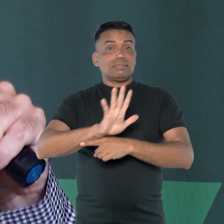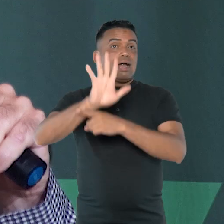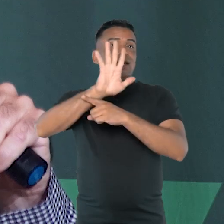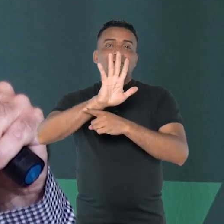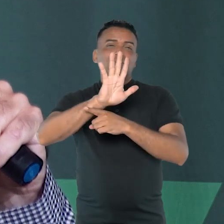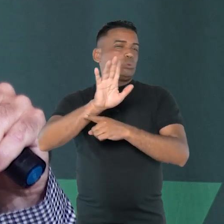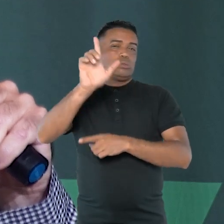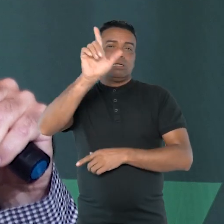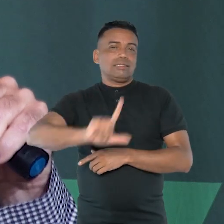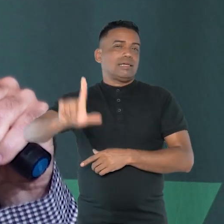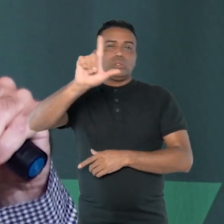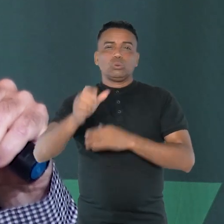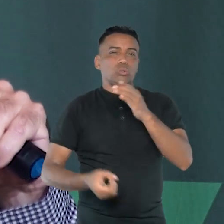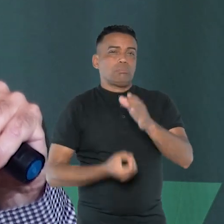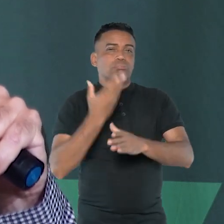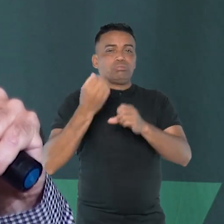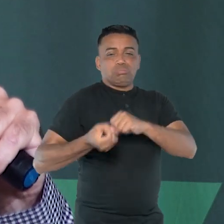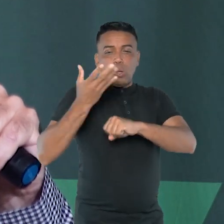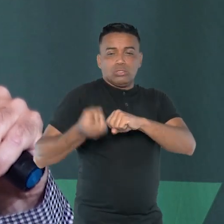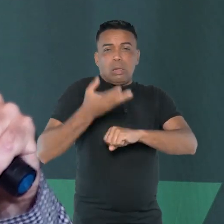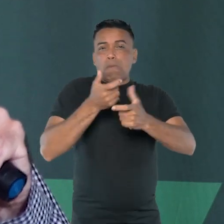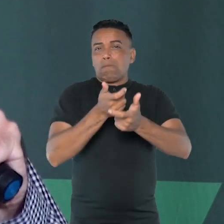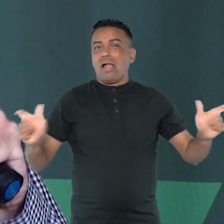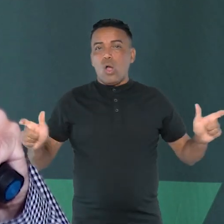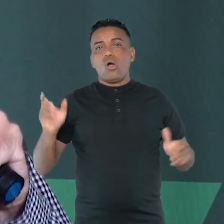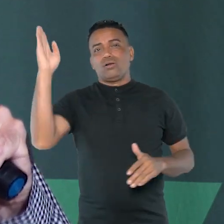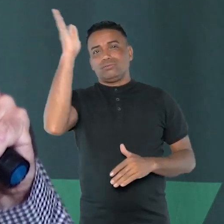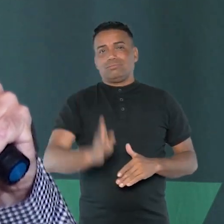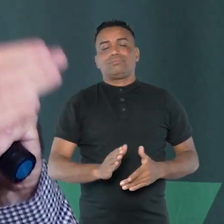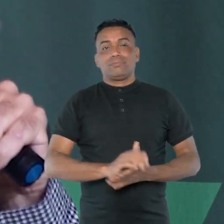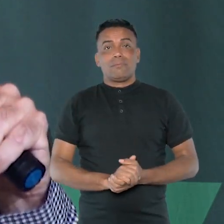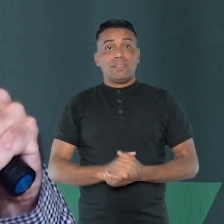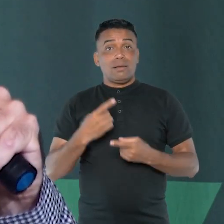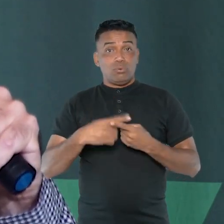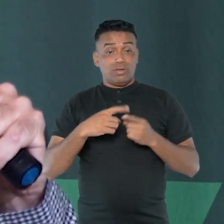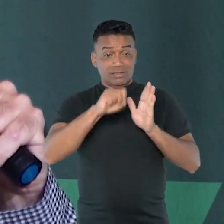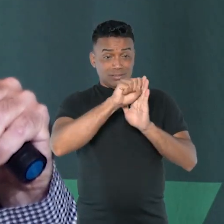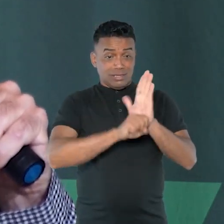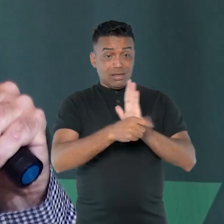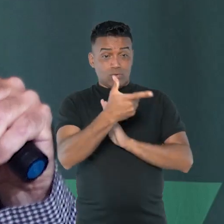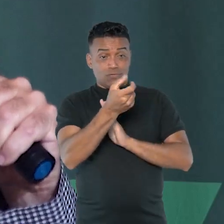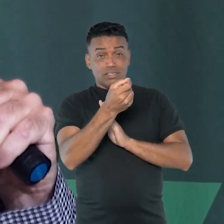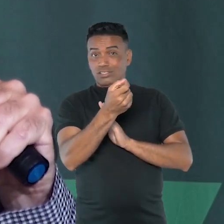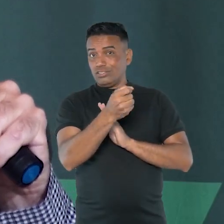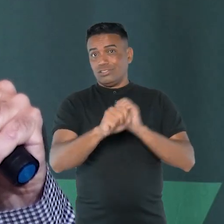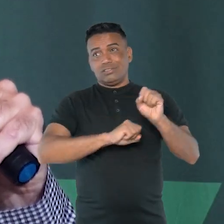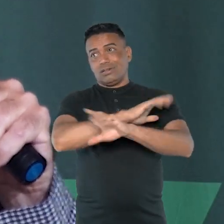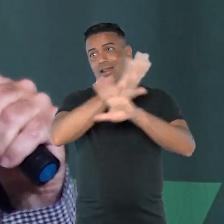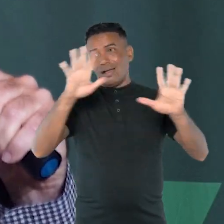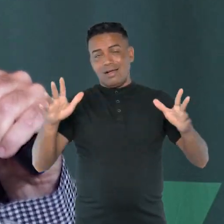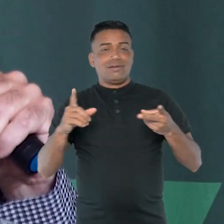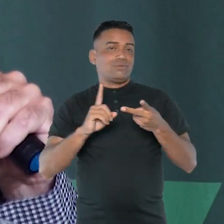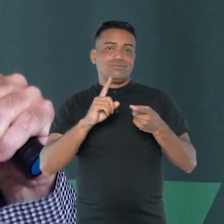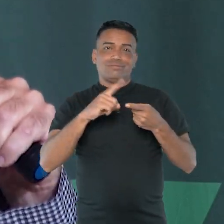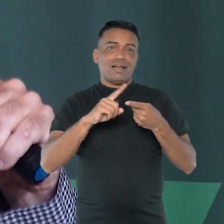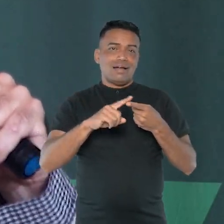literário de produção mais expressivo do país. Por que eu falo isso? Bom, sobre o século XX nem se fala, né? Claro que você tem Grande Sertão